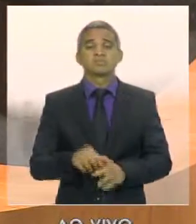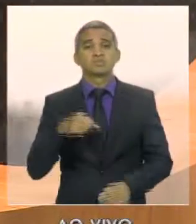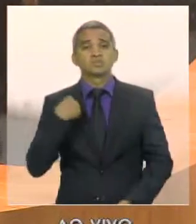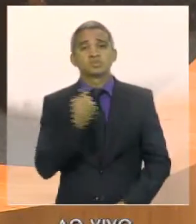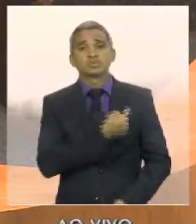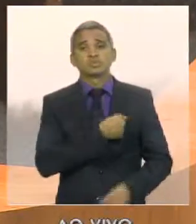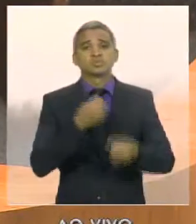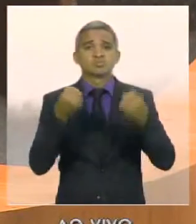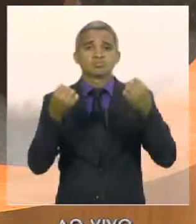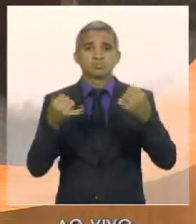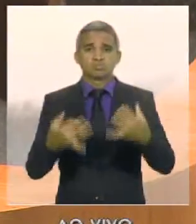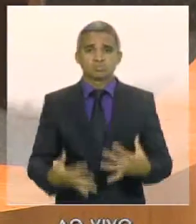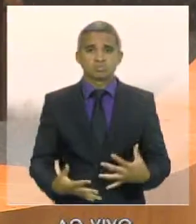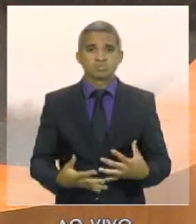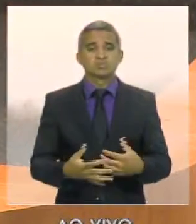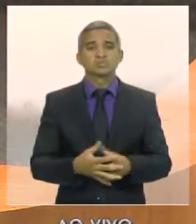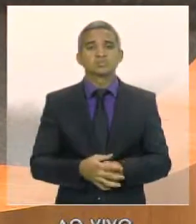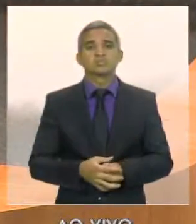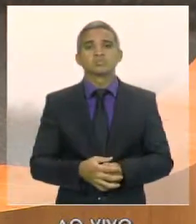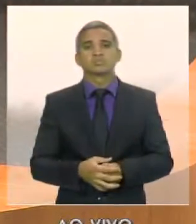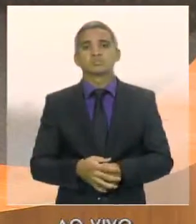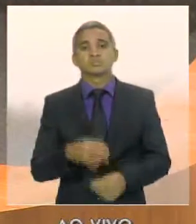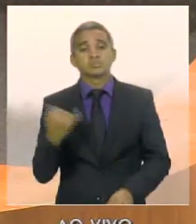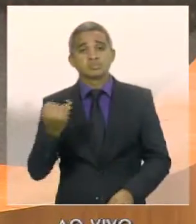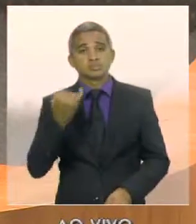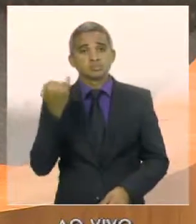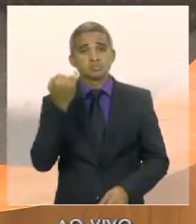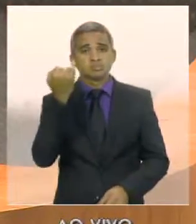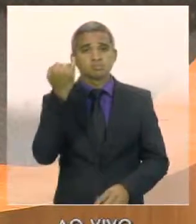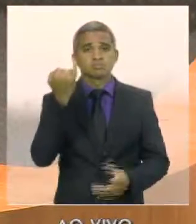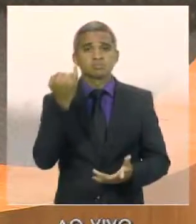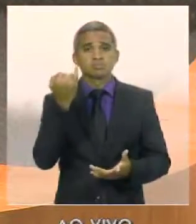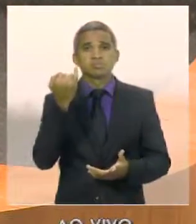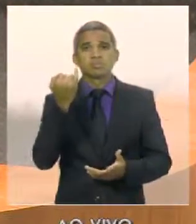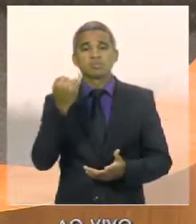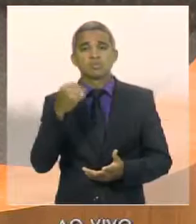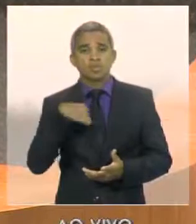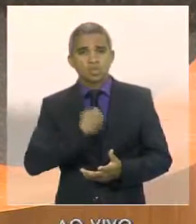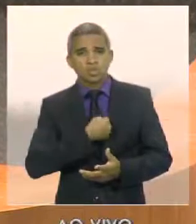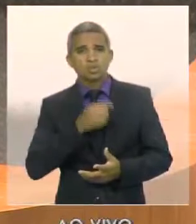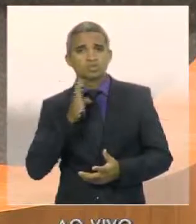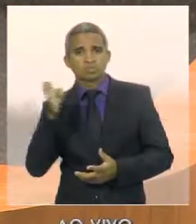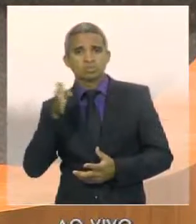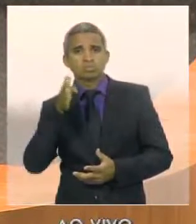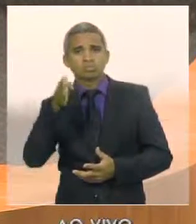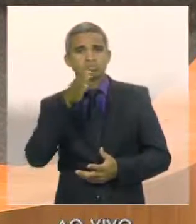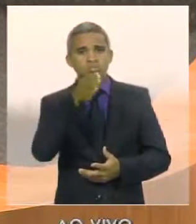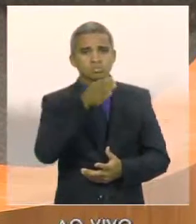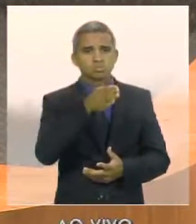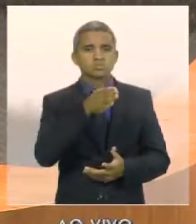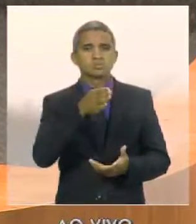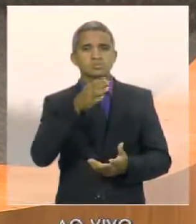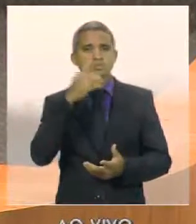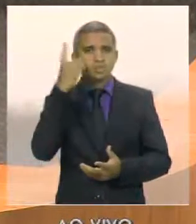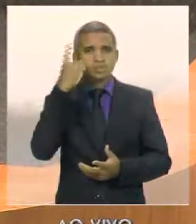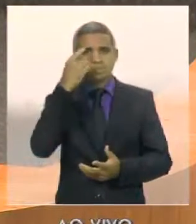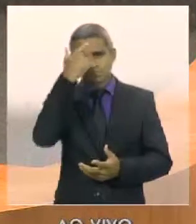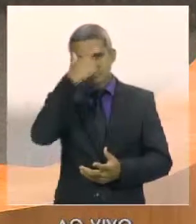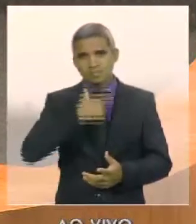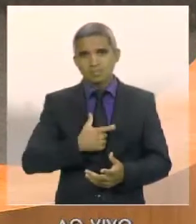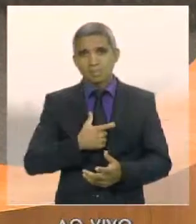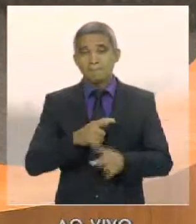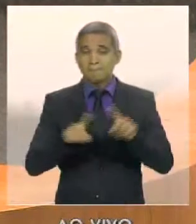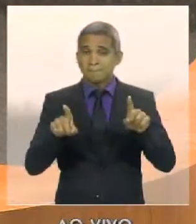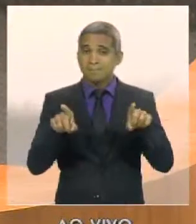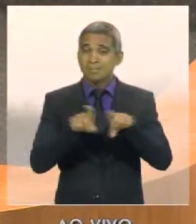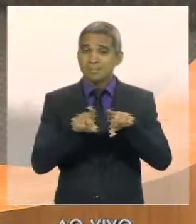falando deste momento por compreender não só a nossa participação como parlamentar nestes eventos, mas, acima de tudo, também